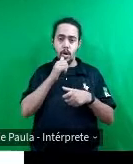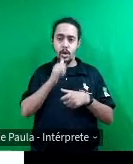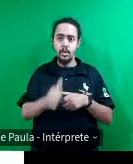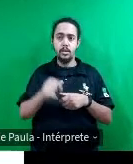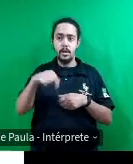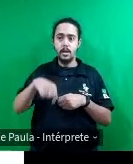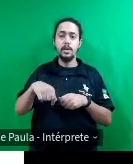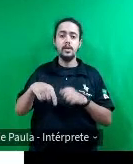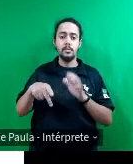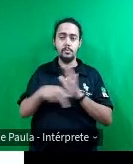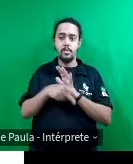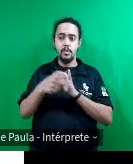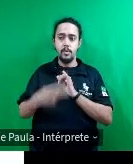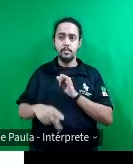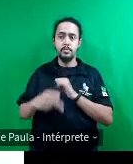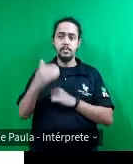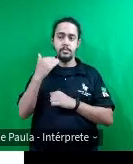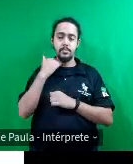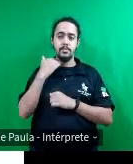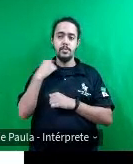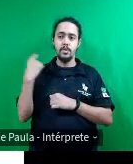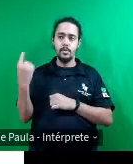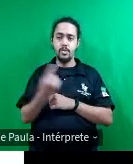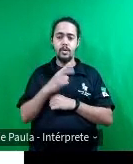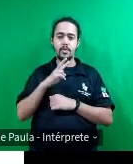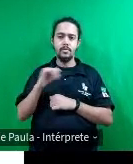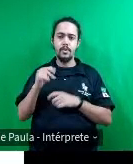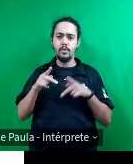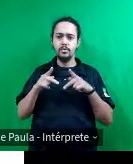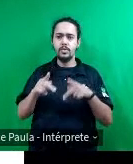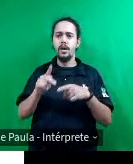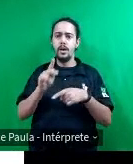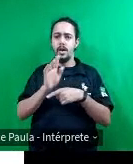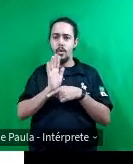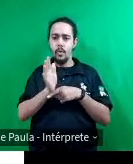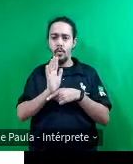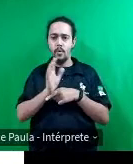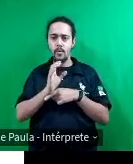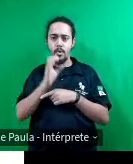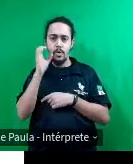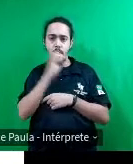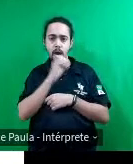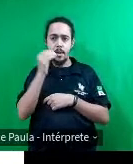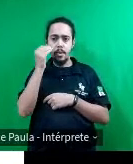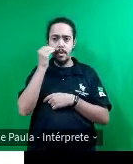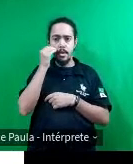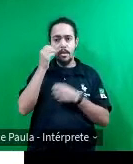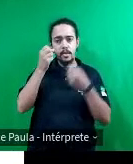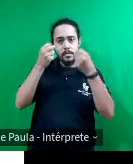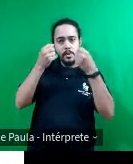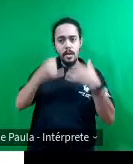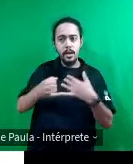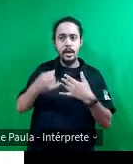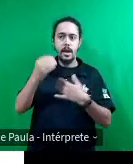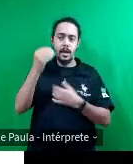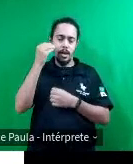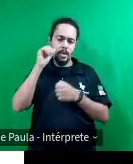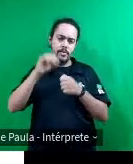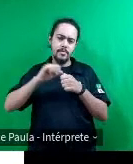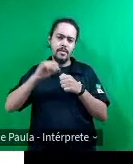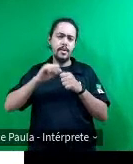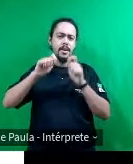ok? Nós vamos dar sequência aqui com um vídeo curto, explicando um pouco melhor, dando alguns exemplos, explorando mais alguns